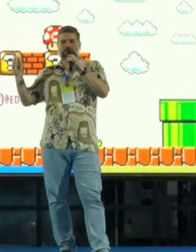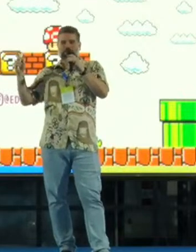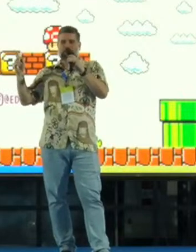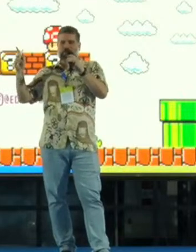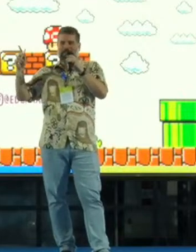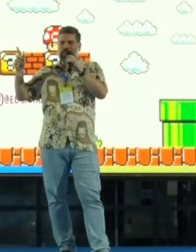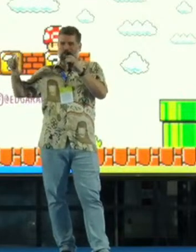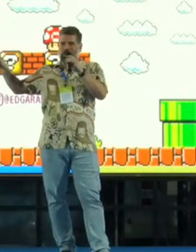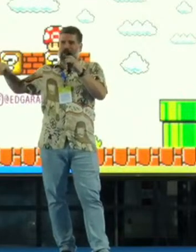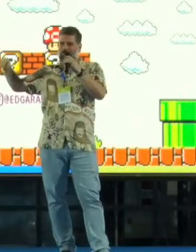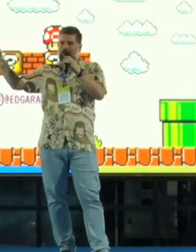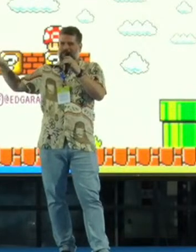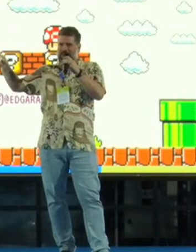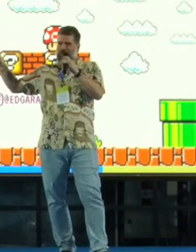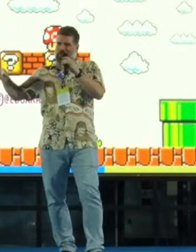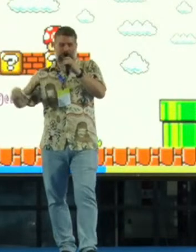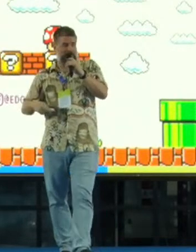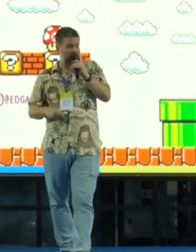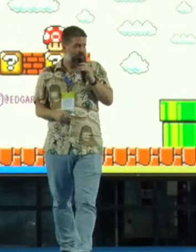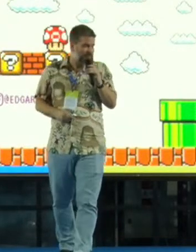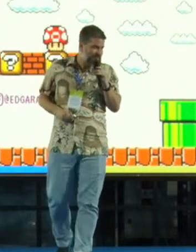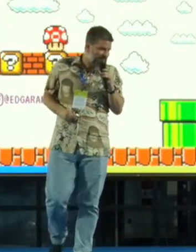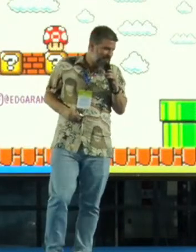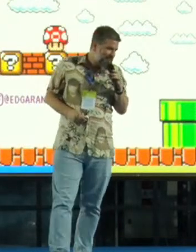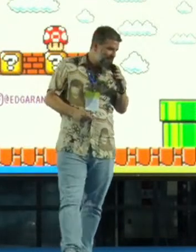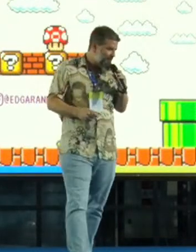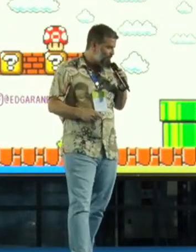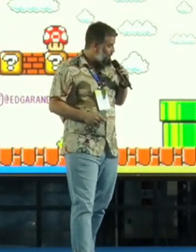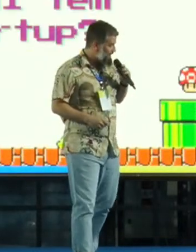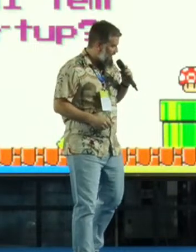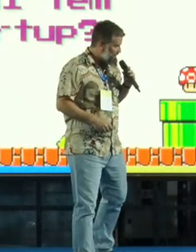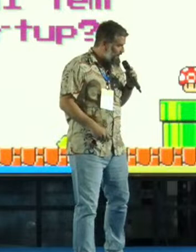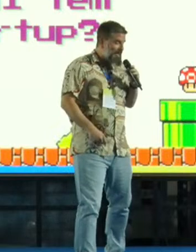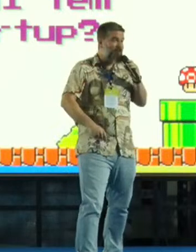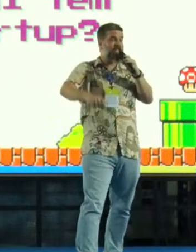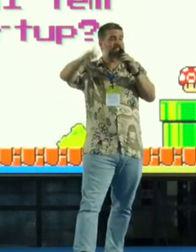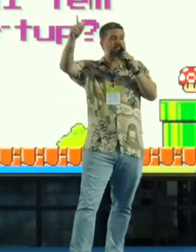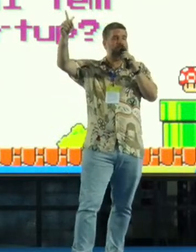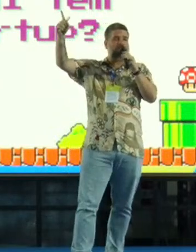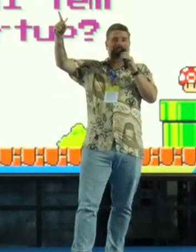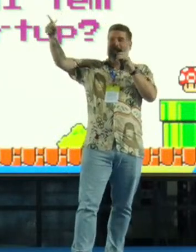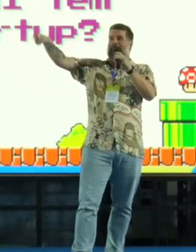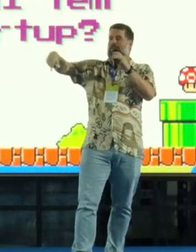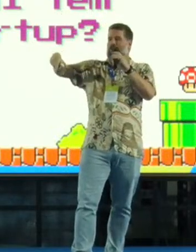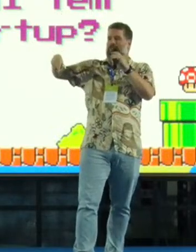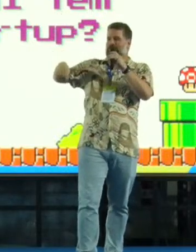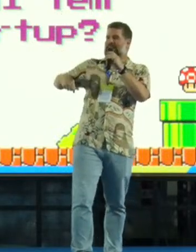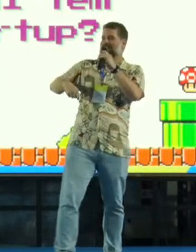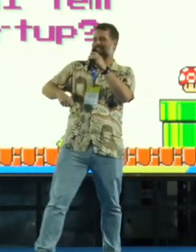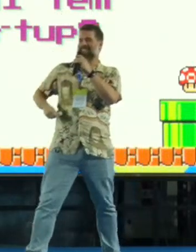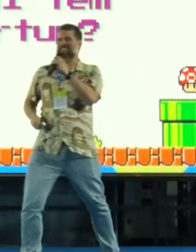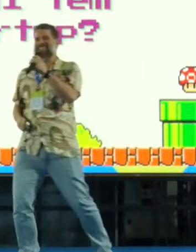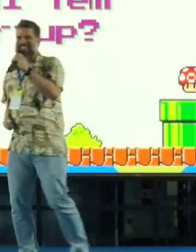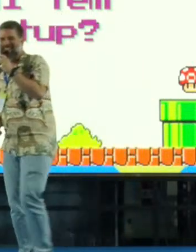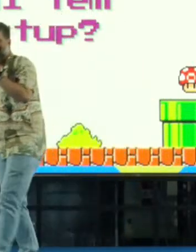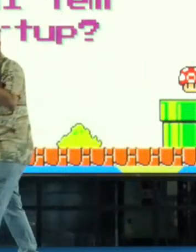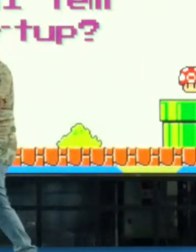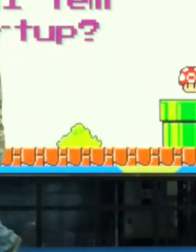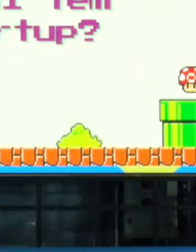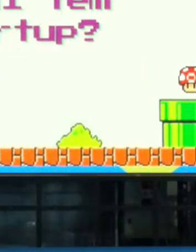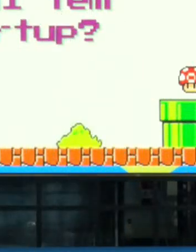É conteúdo novo, tá, gente? Então, eu vou errar um bocado aqui no caminho, tá? Vamos começar. Alguém aqui tem uma startup? Era agora mesmo.